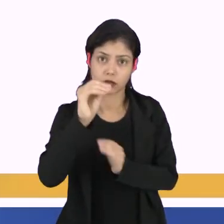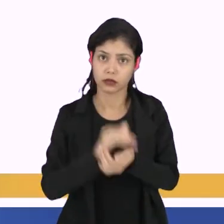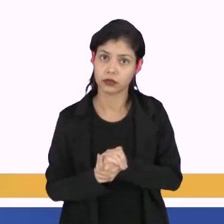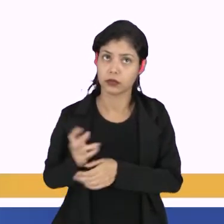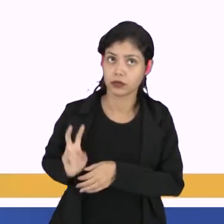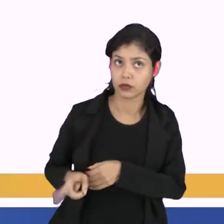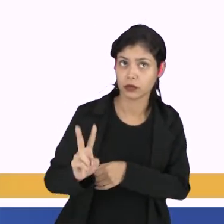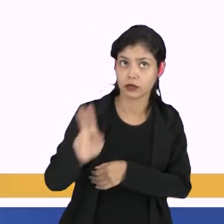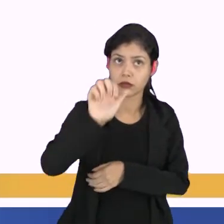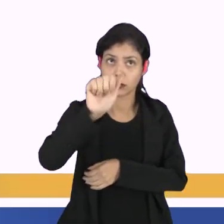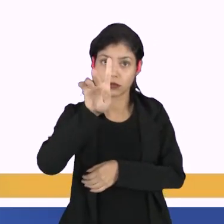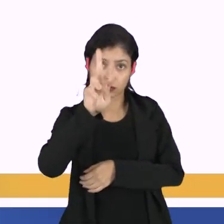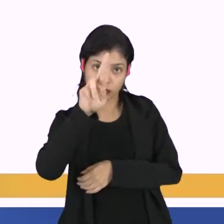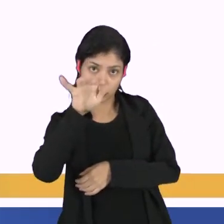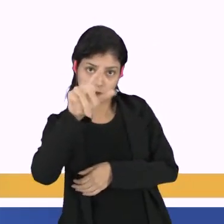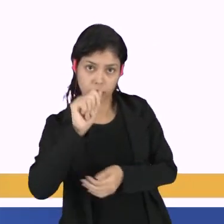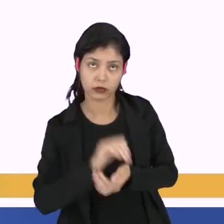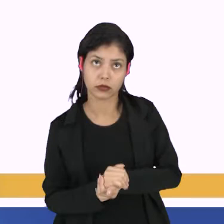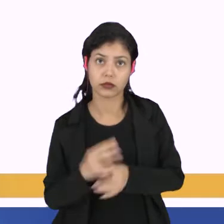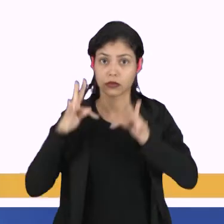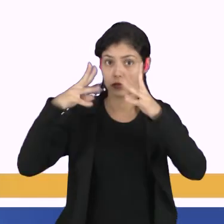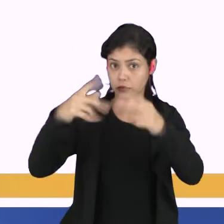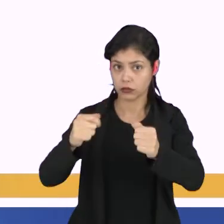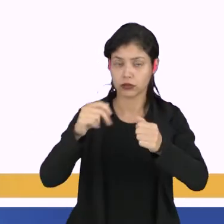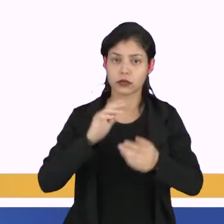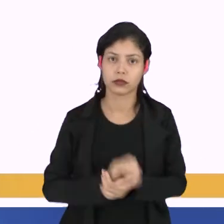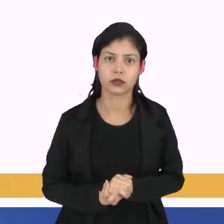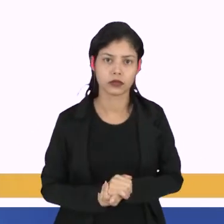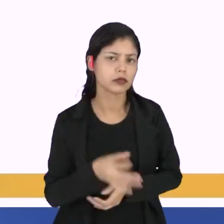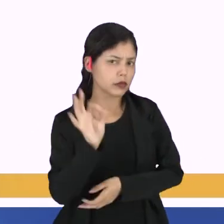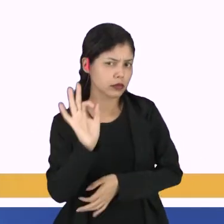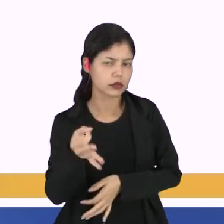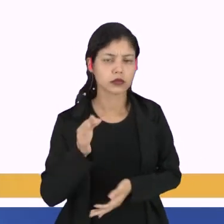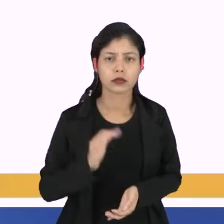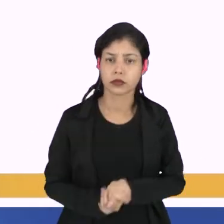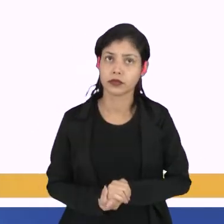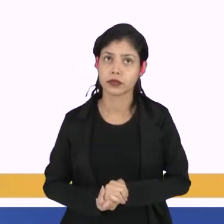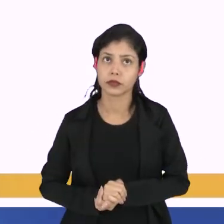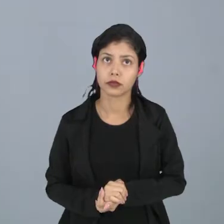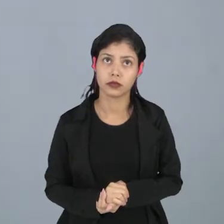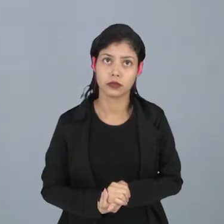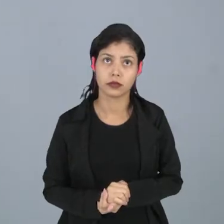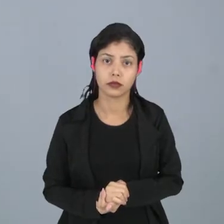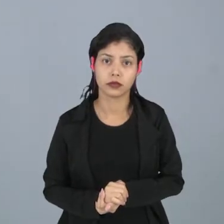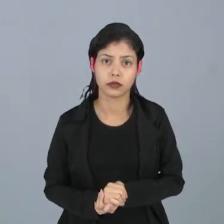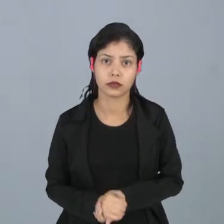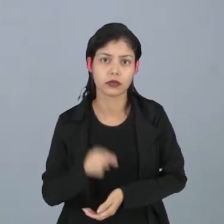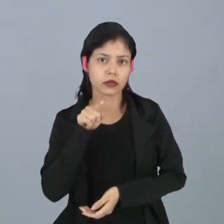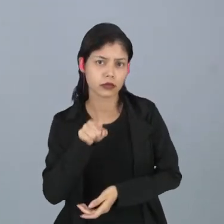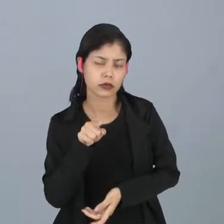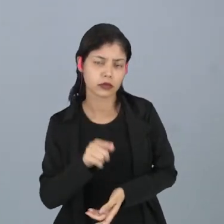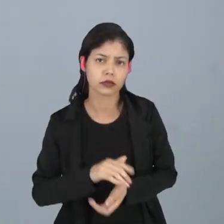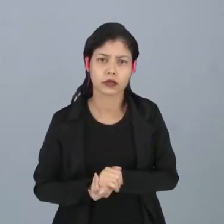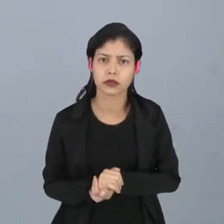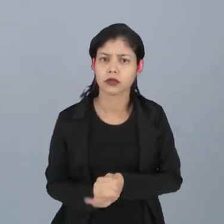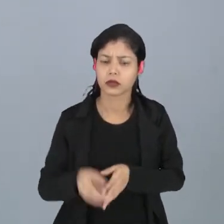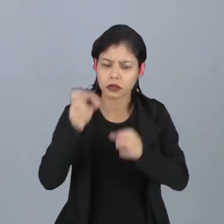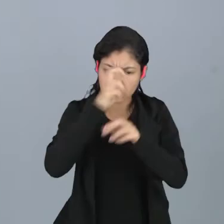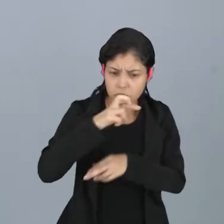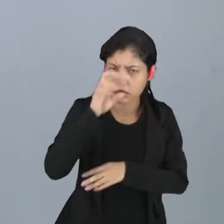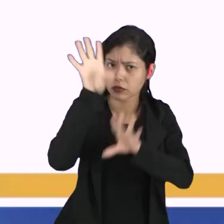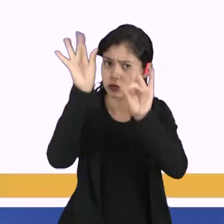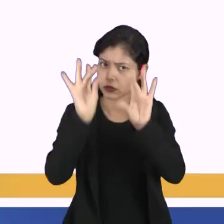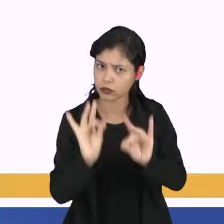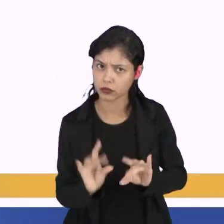frequência absoluta e o total, certo? Então, nesse caso, observe cada